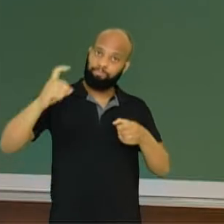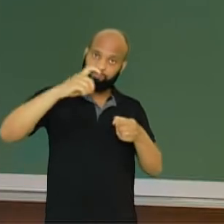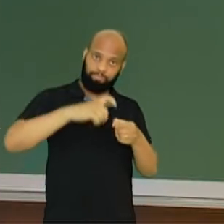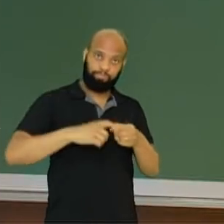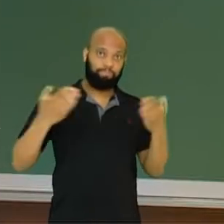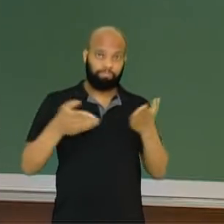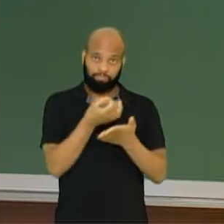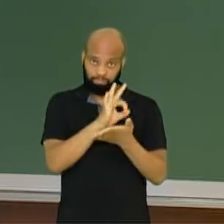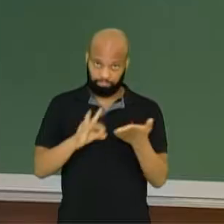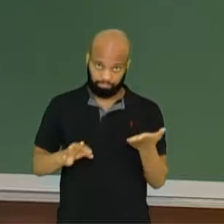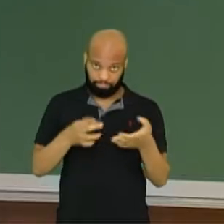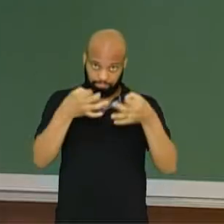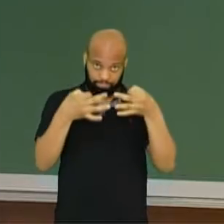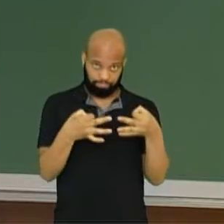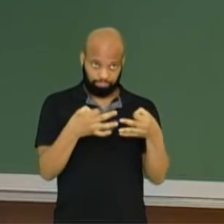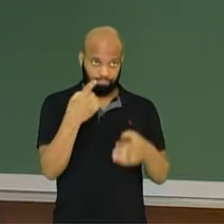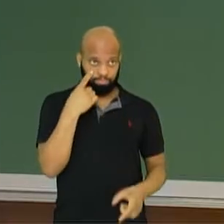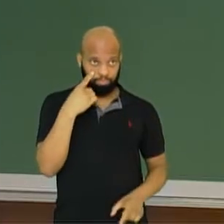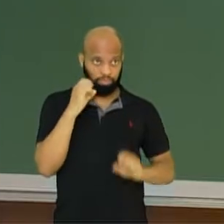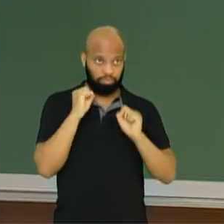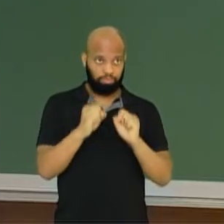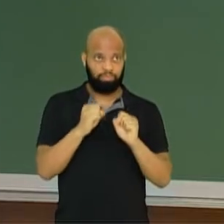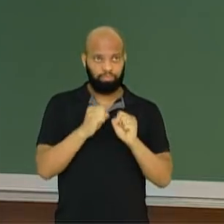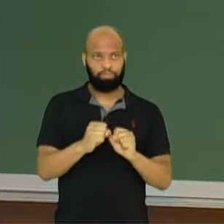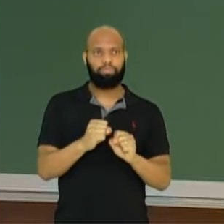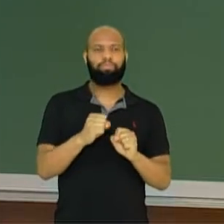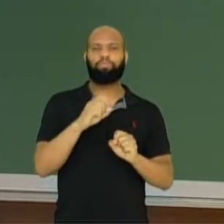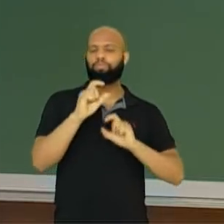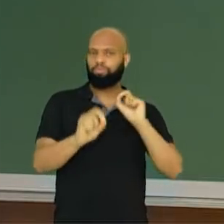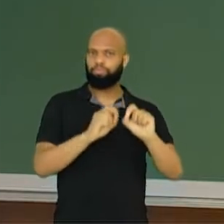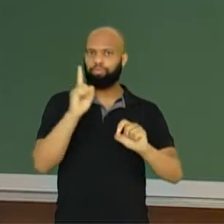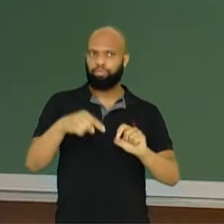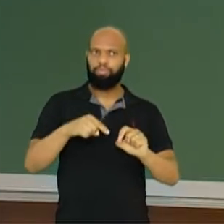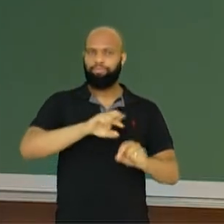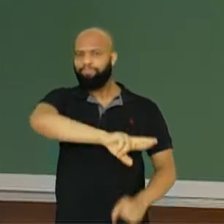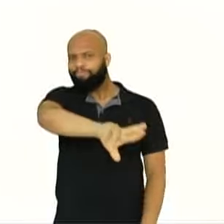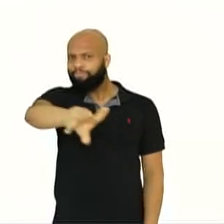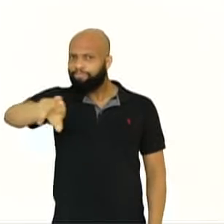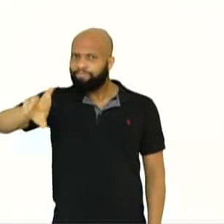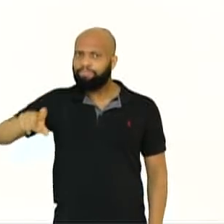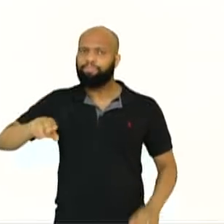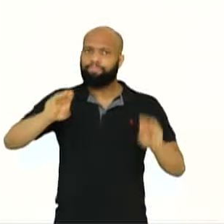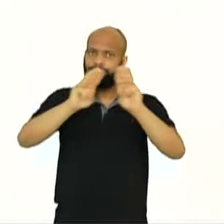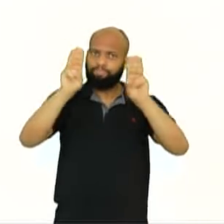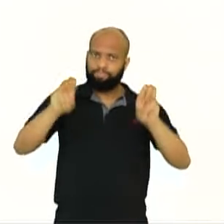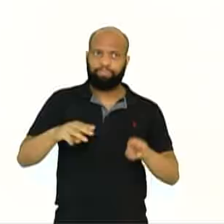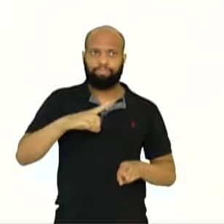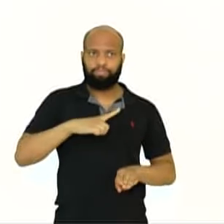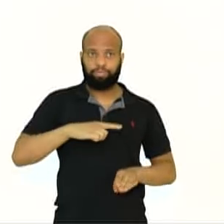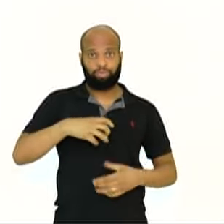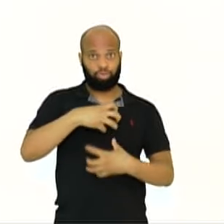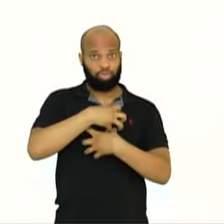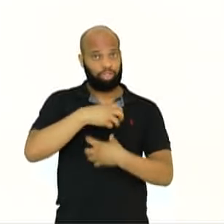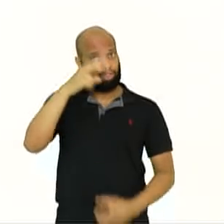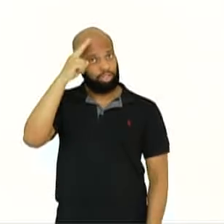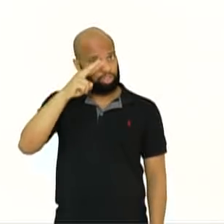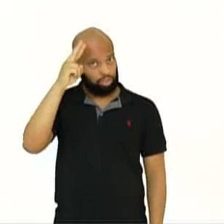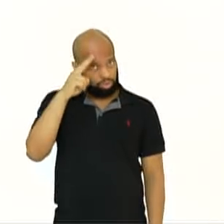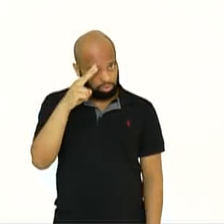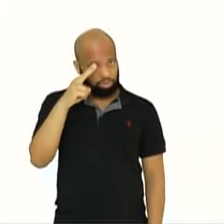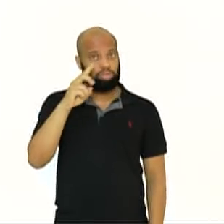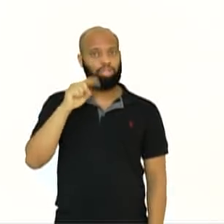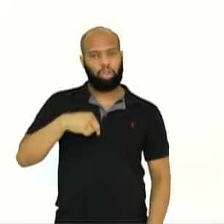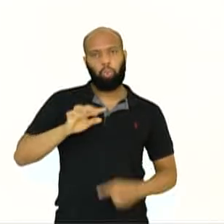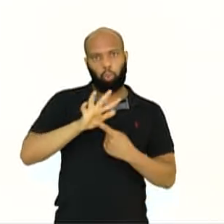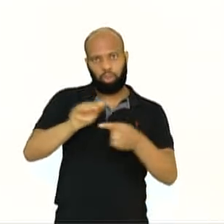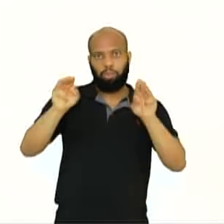Voltei, vamos corrigir? Então nós podemos pegar suas particularidades que definem os tipos de museu. Pode ser histórico, o Roberto pegou o